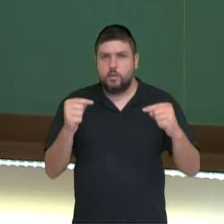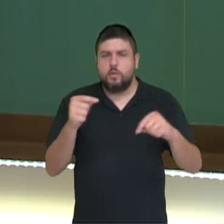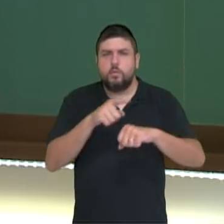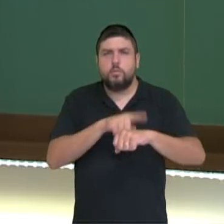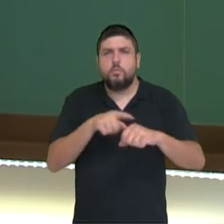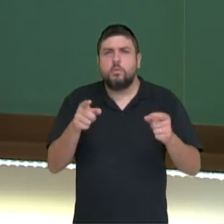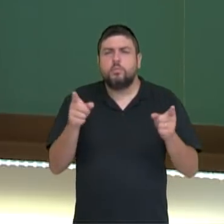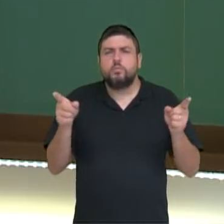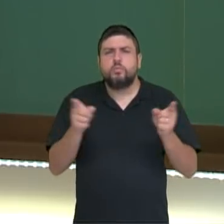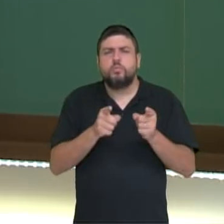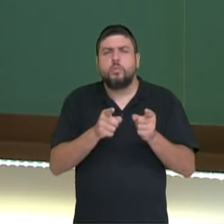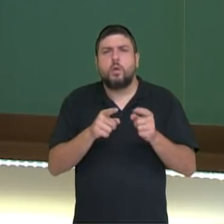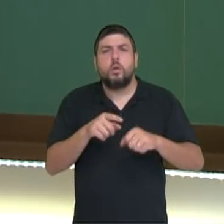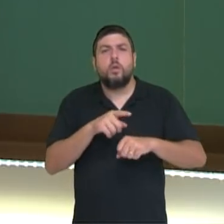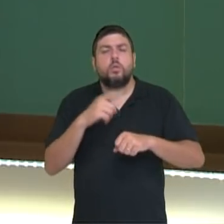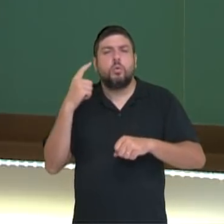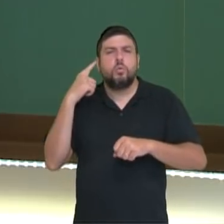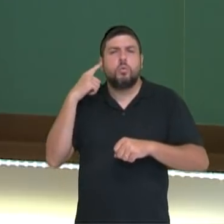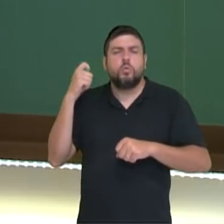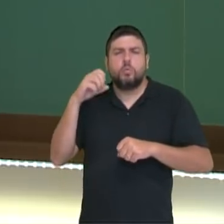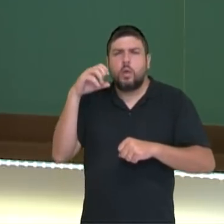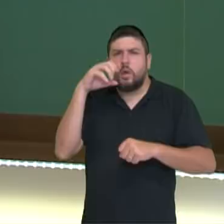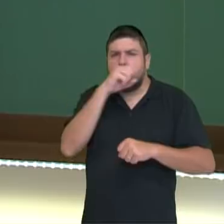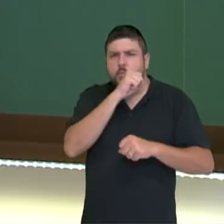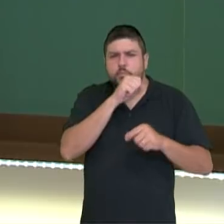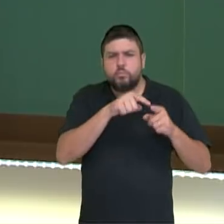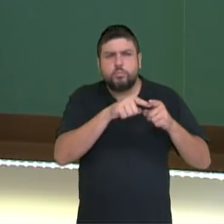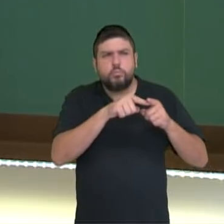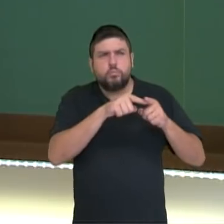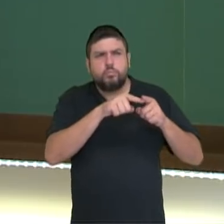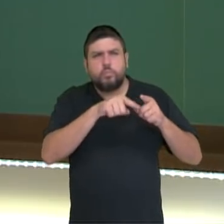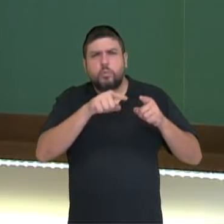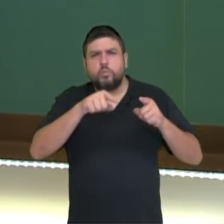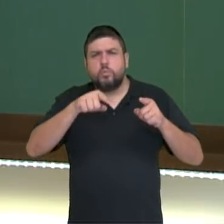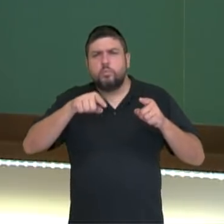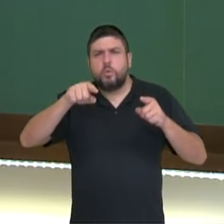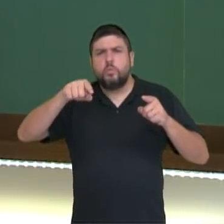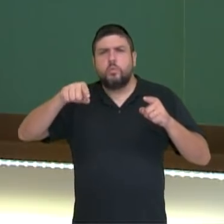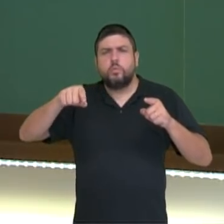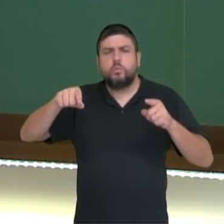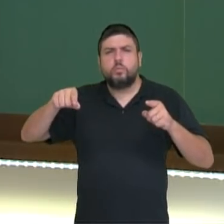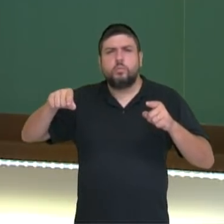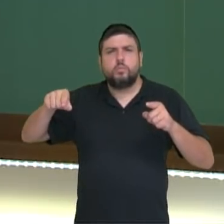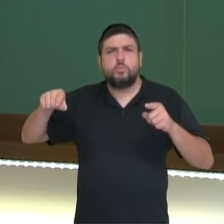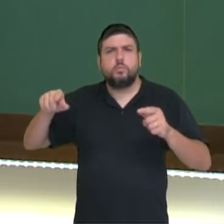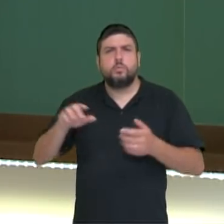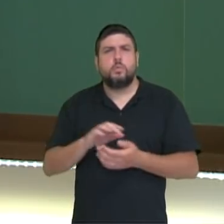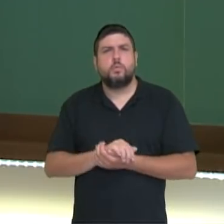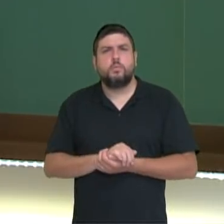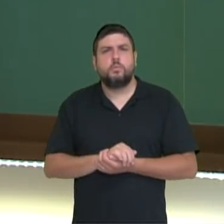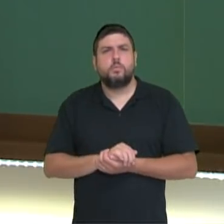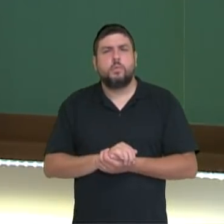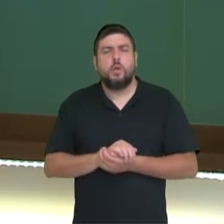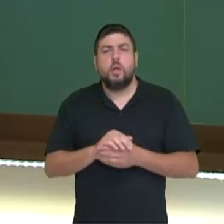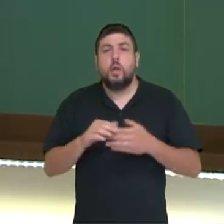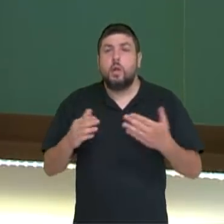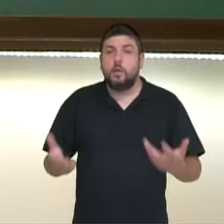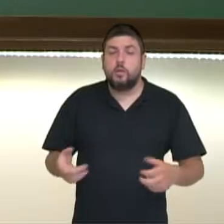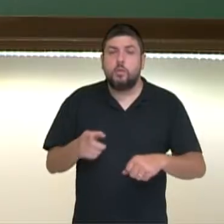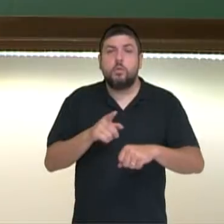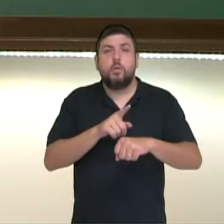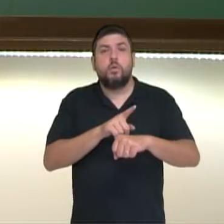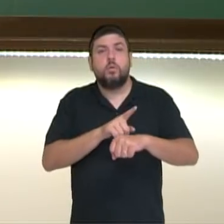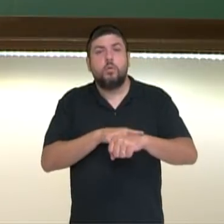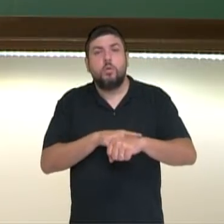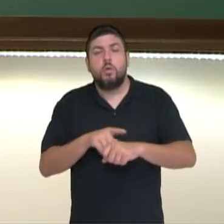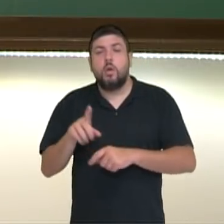som rápido e ele já se acaba. Então, um som curto, né? Então, a duração do